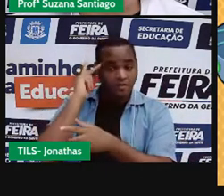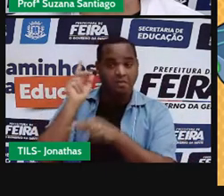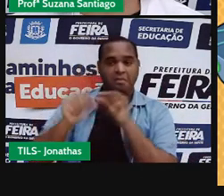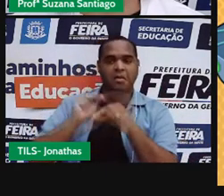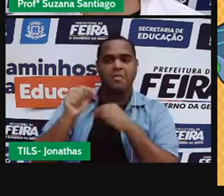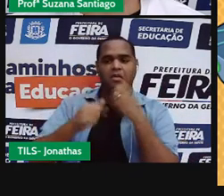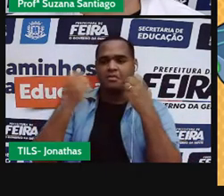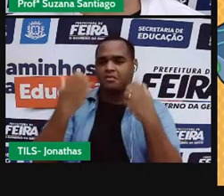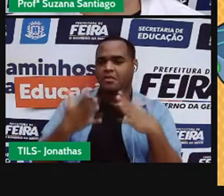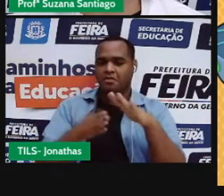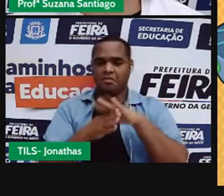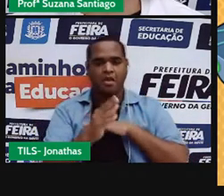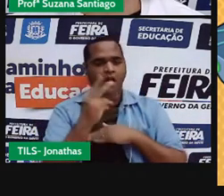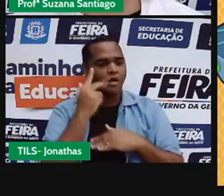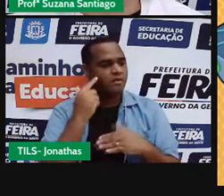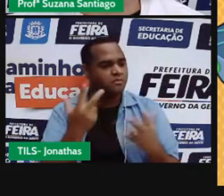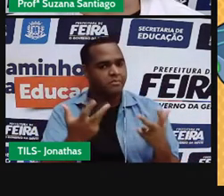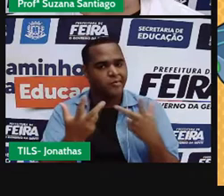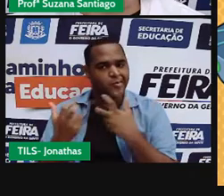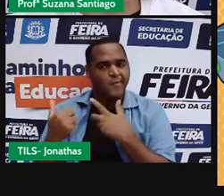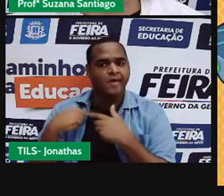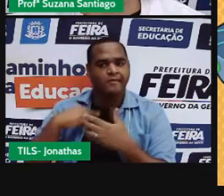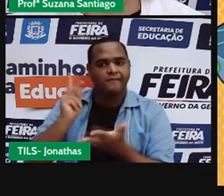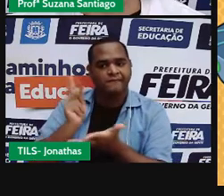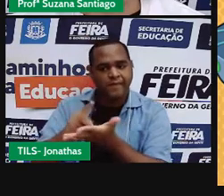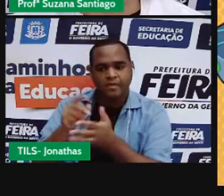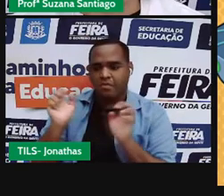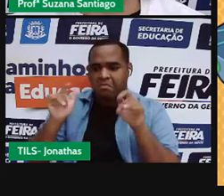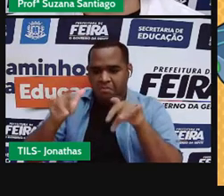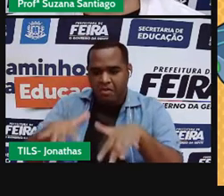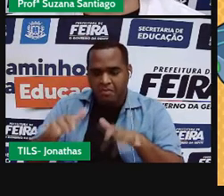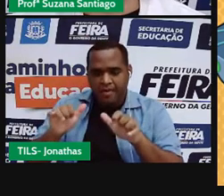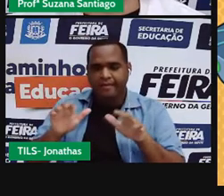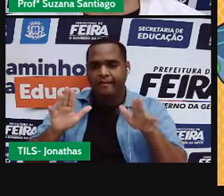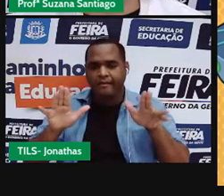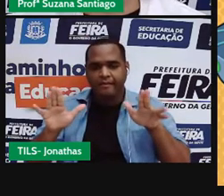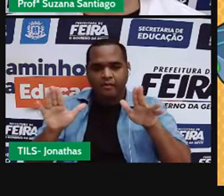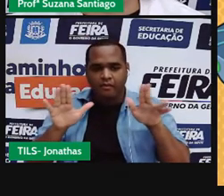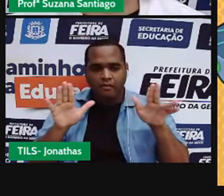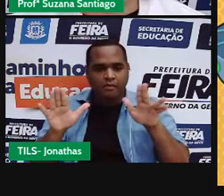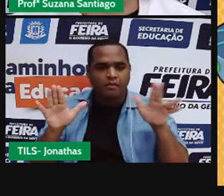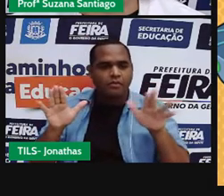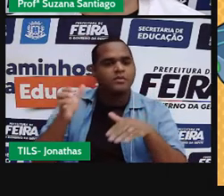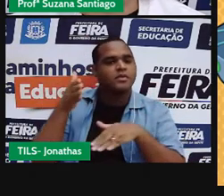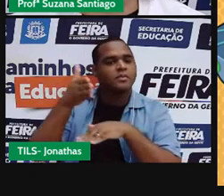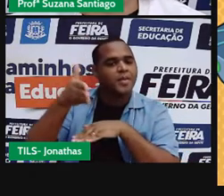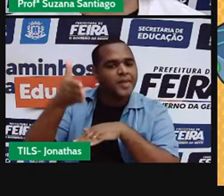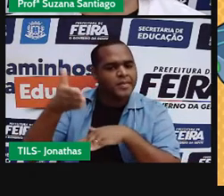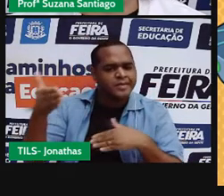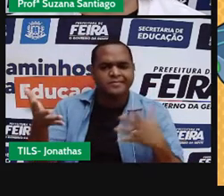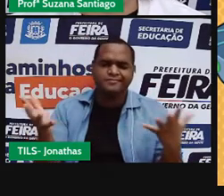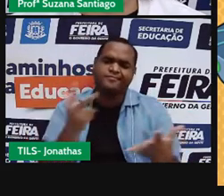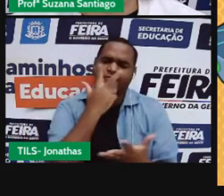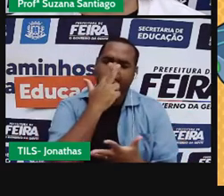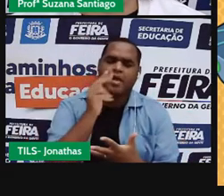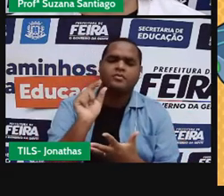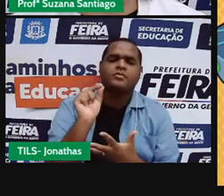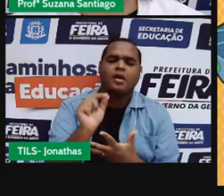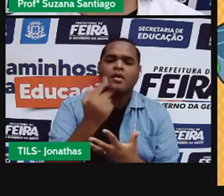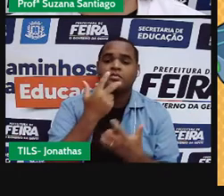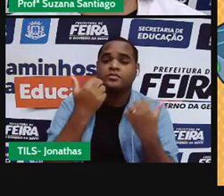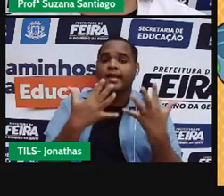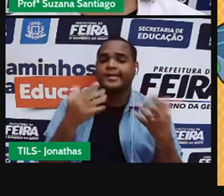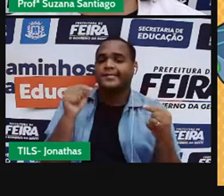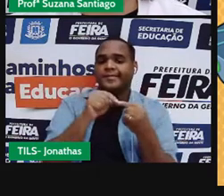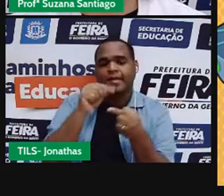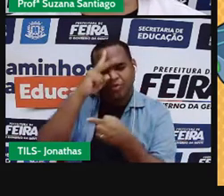bonde andando, que acharam que realmente estava tendo uma invasão aí alienígena, mas ficou na